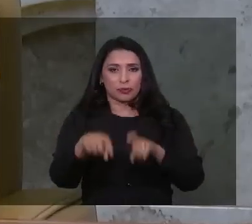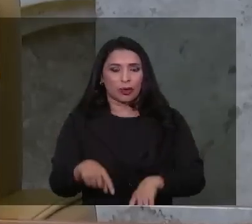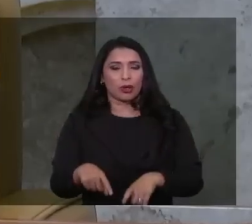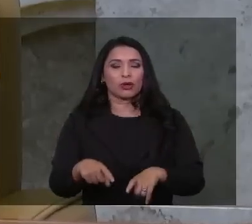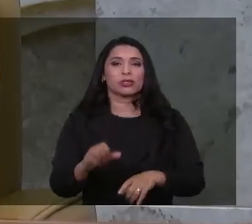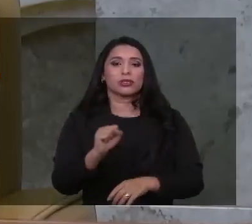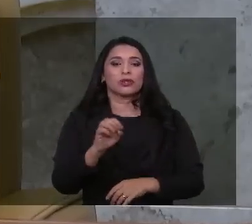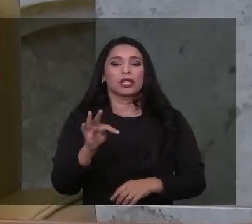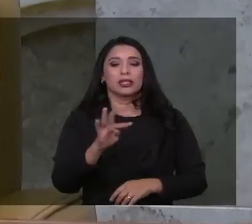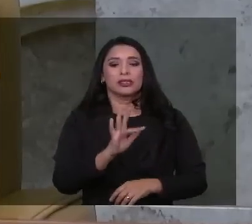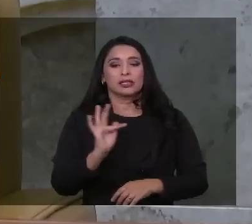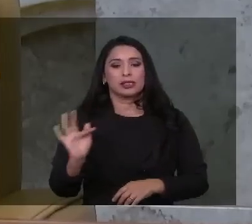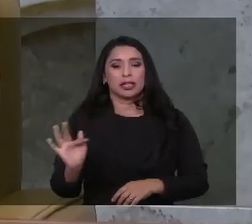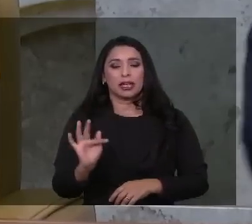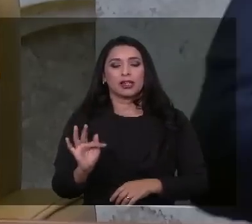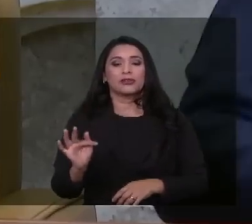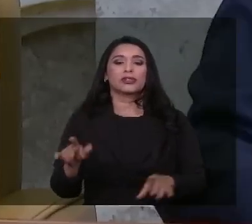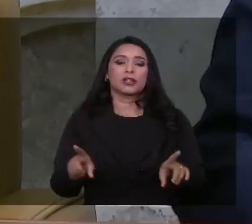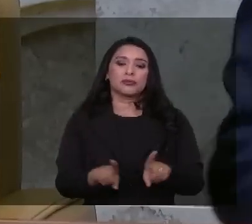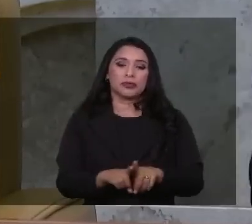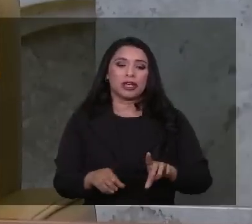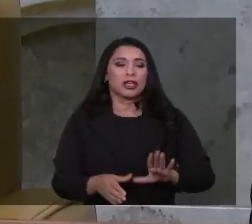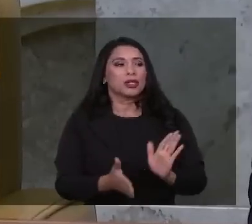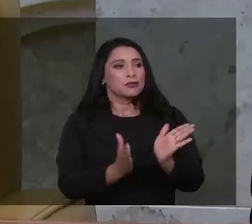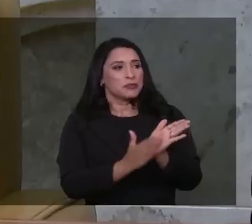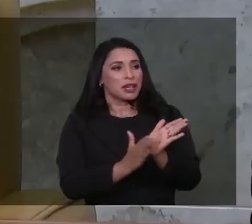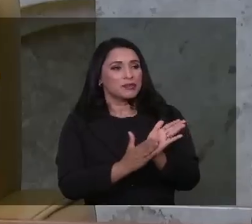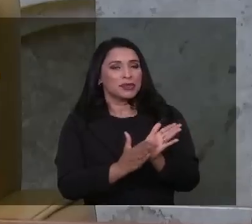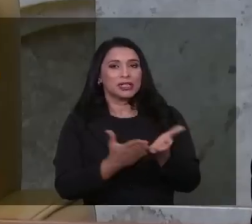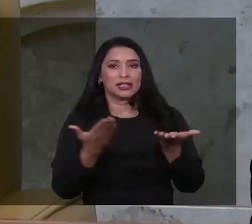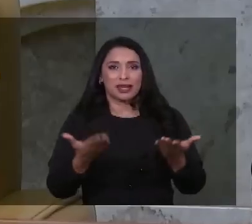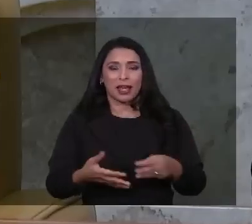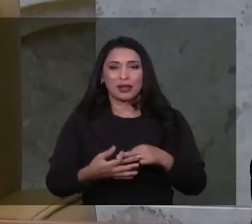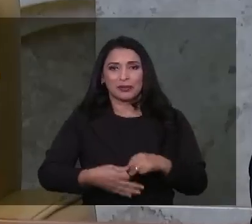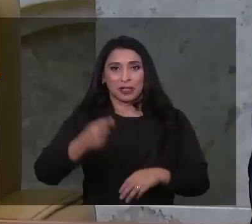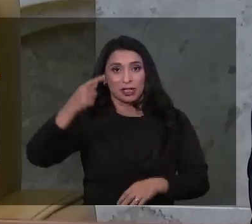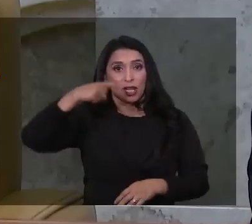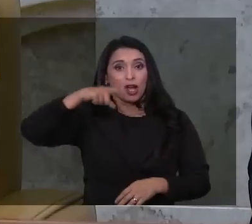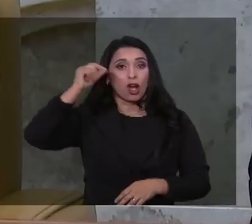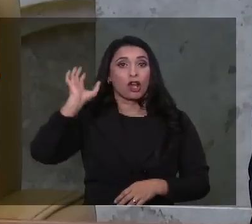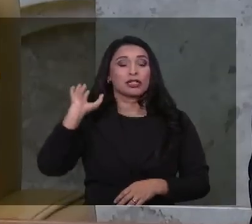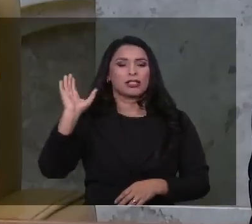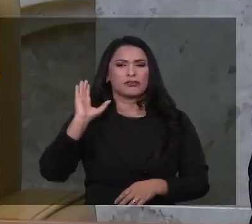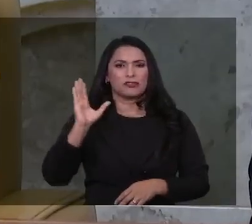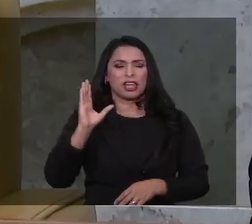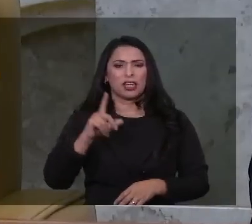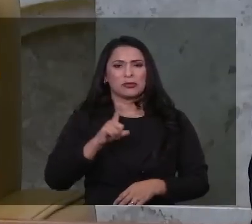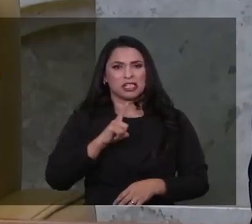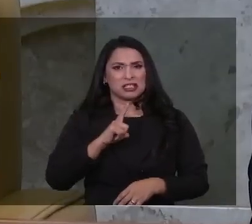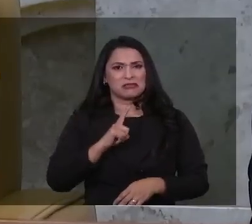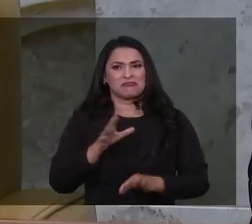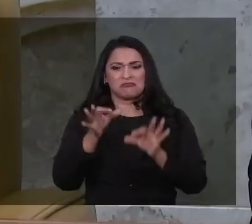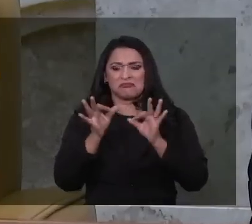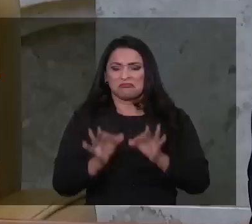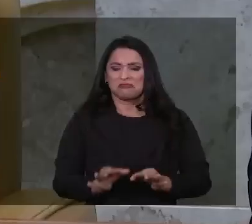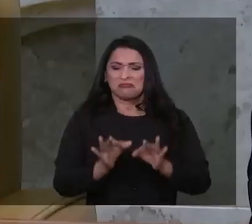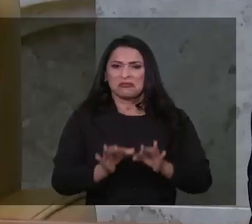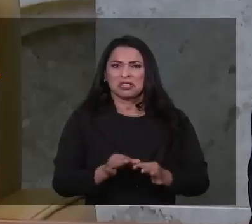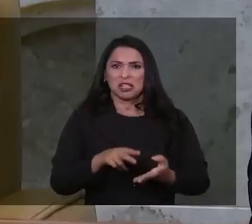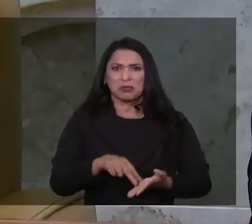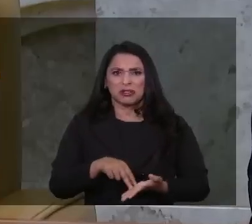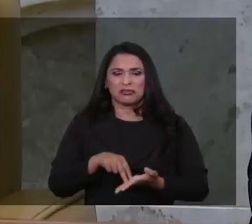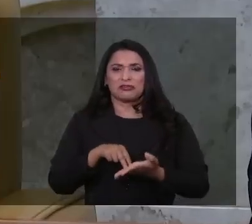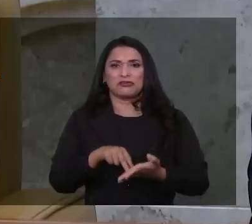ainda saudar a ministra Rosa Weber, que tão firme e elegantemente